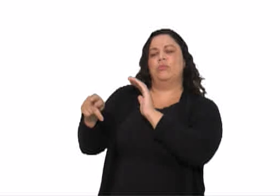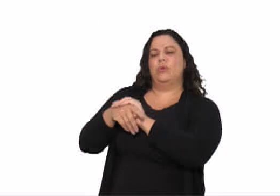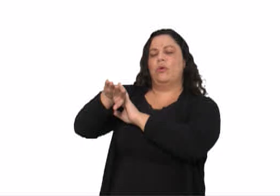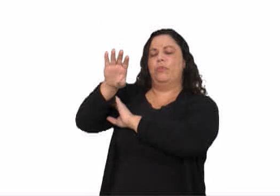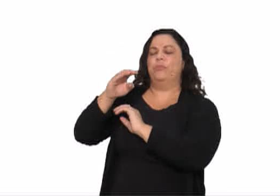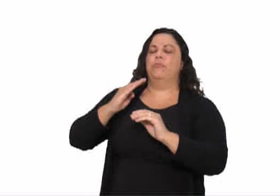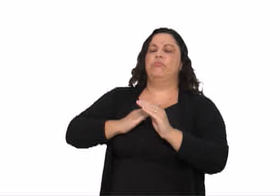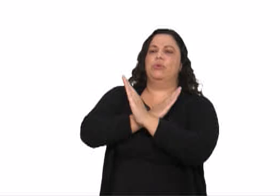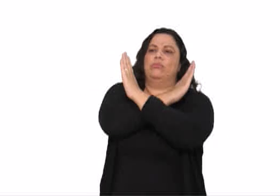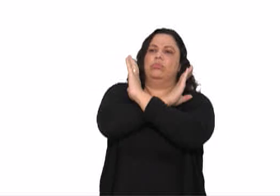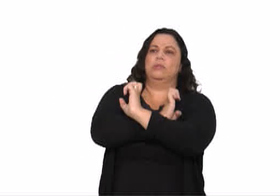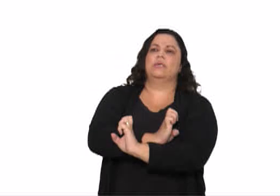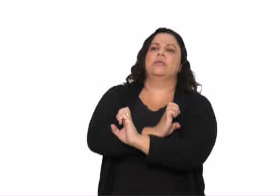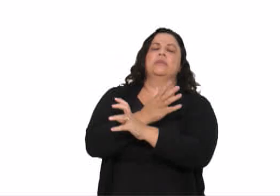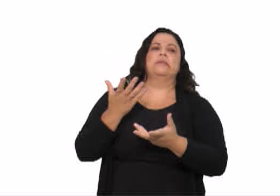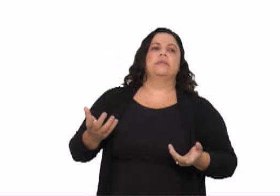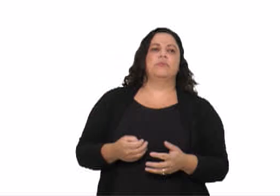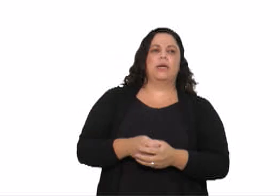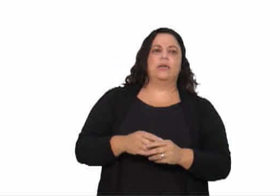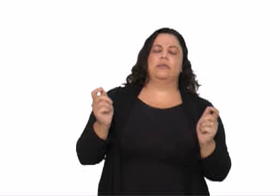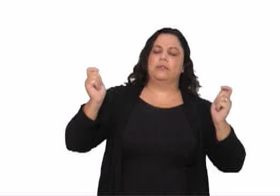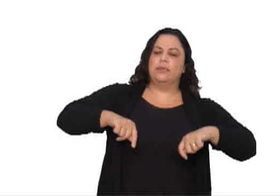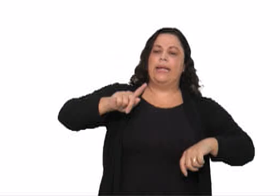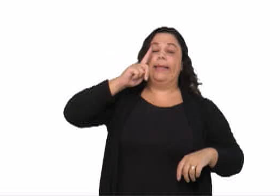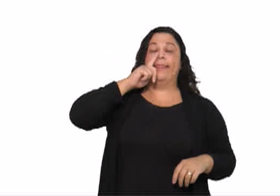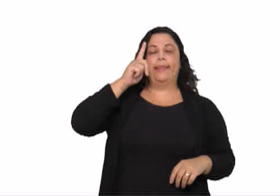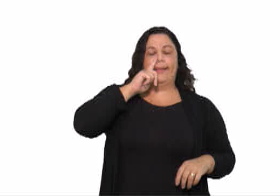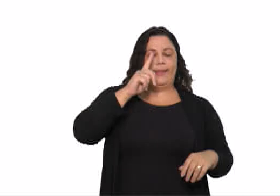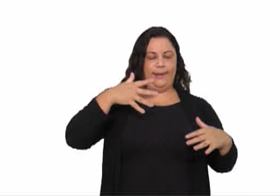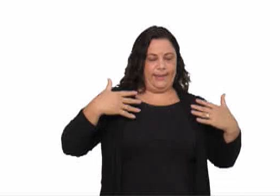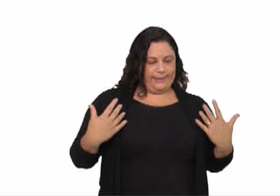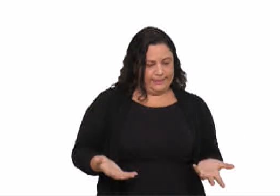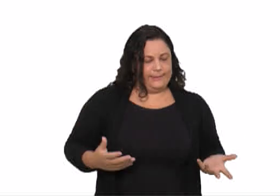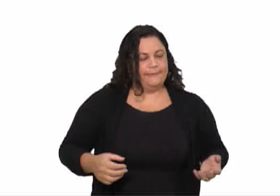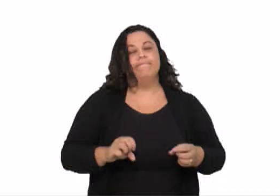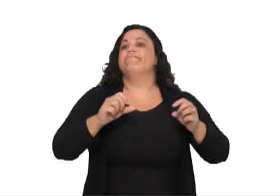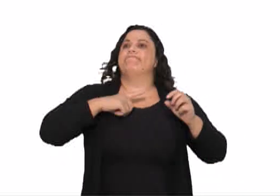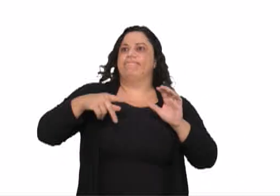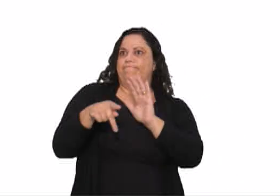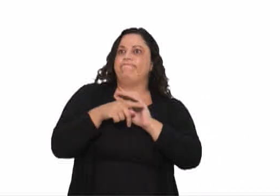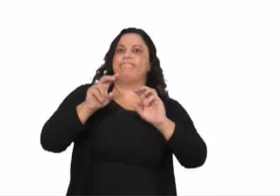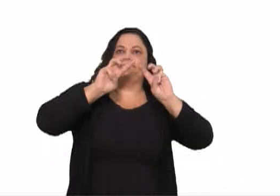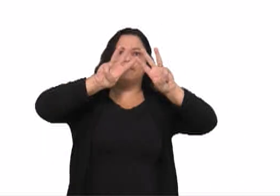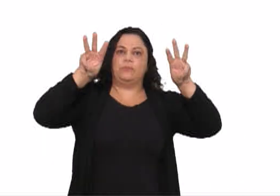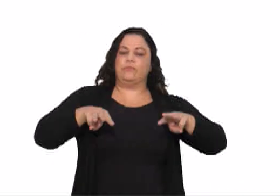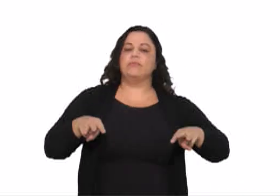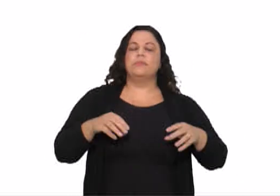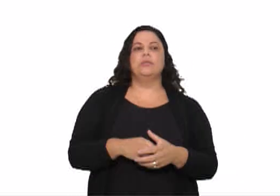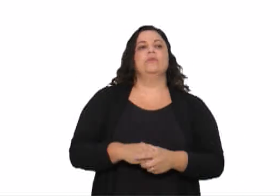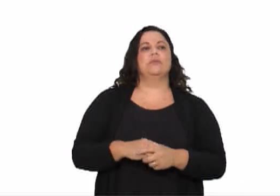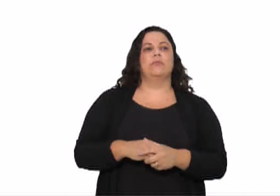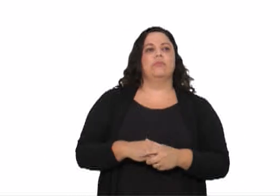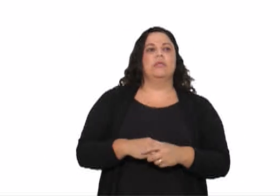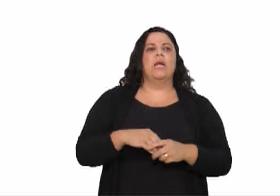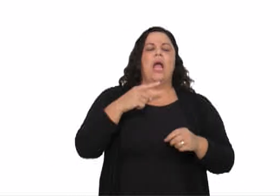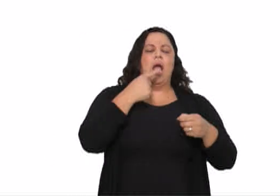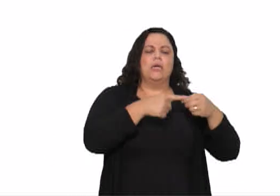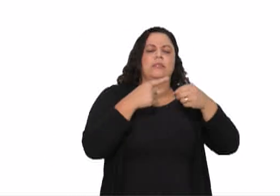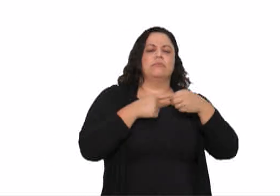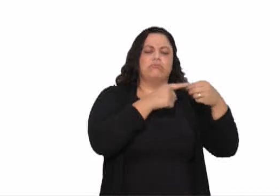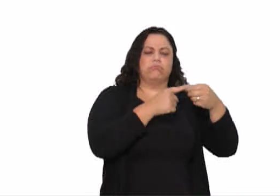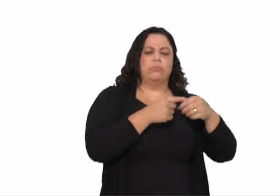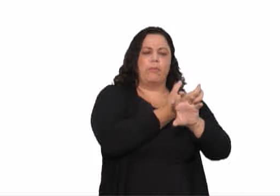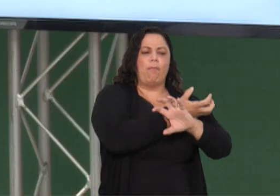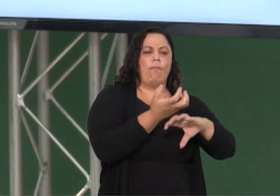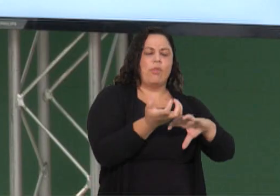estátua esse busto está no Museu Arqueológico de Esparta. Olha, tem um Museu Arqueológico de Esparta na Grécia. Aqui está os vestígios da cidade, inclusive. Veja